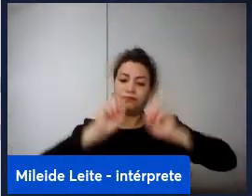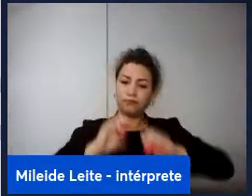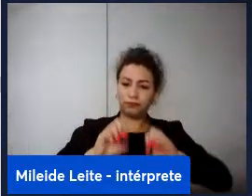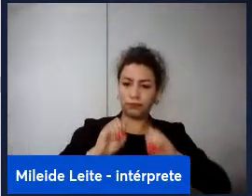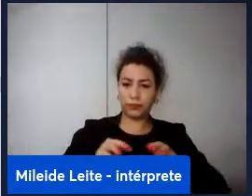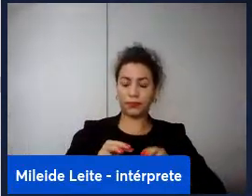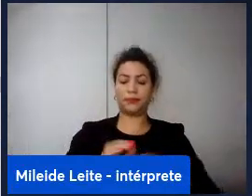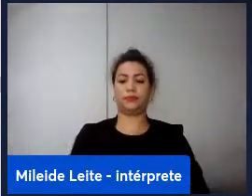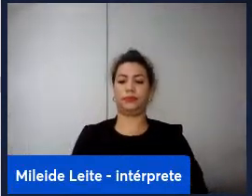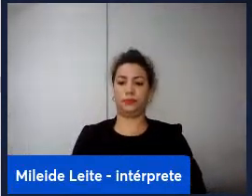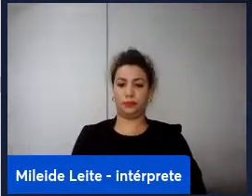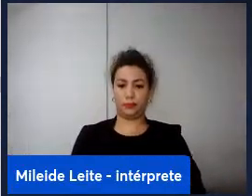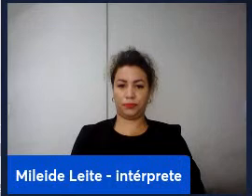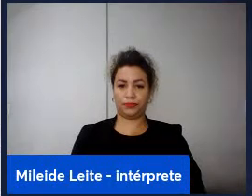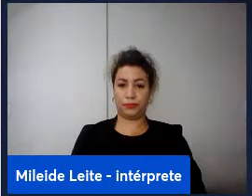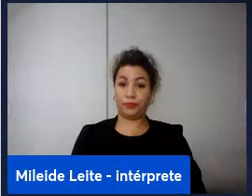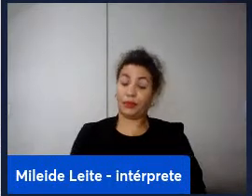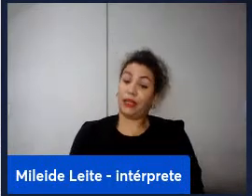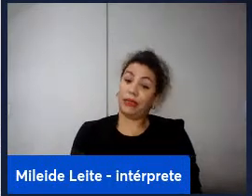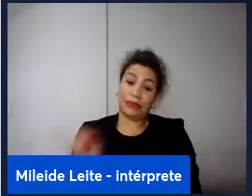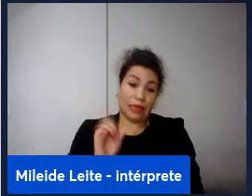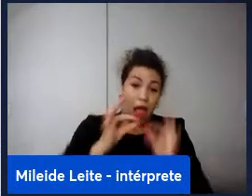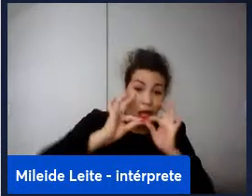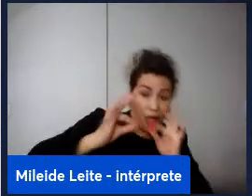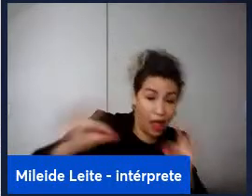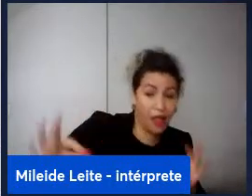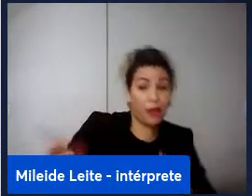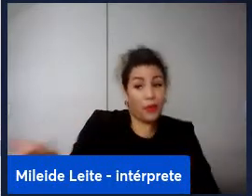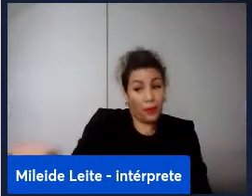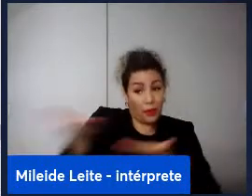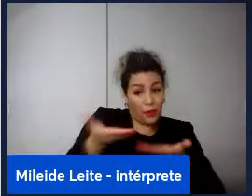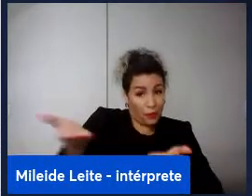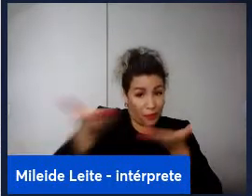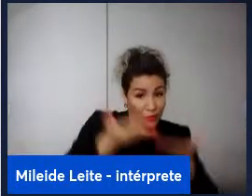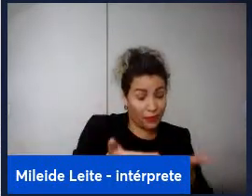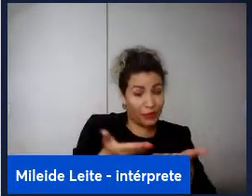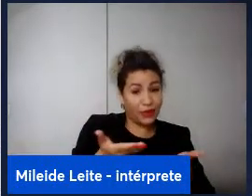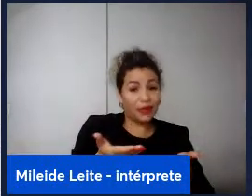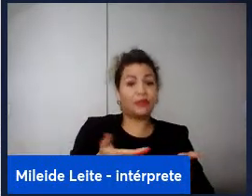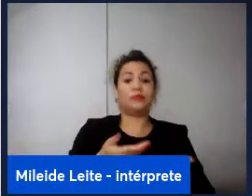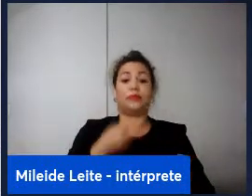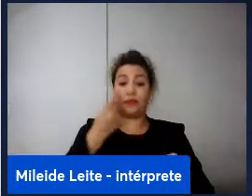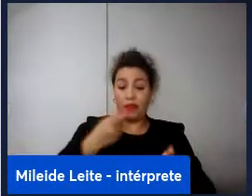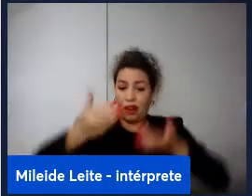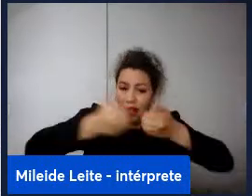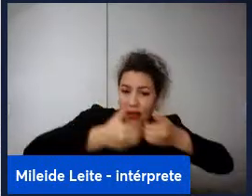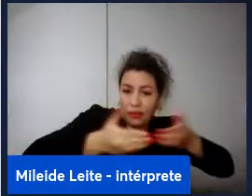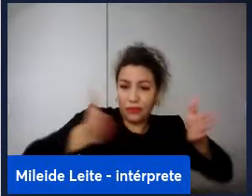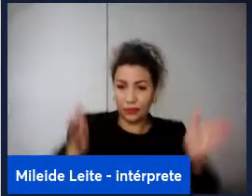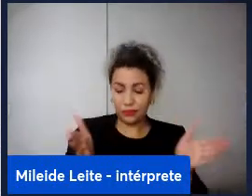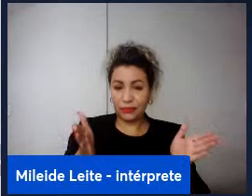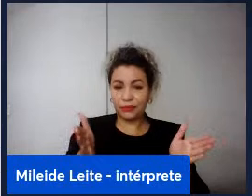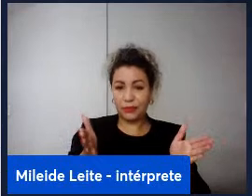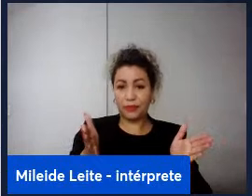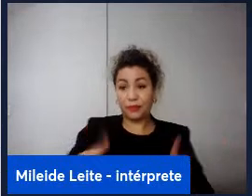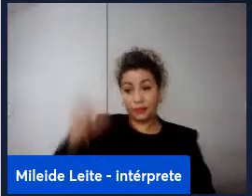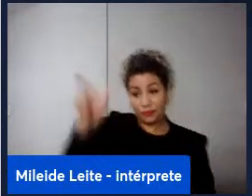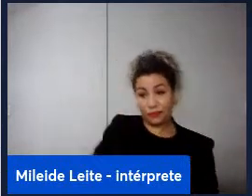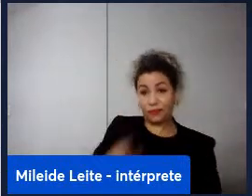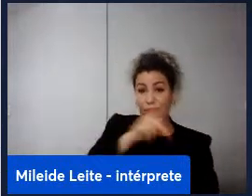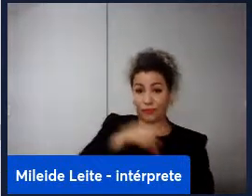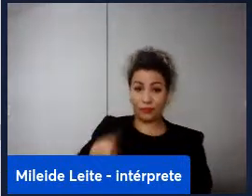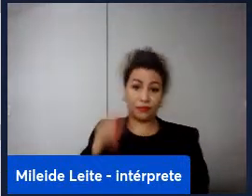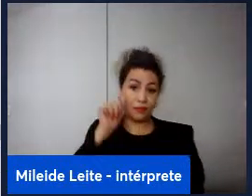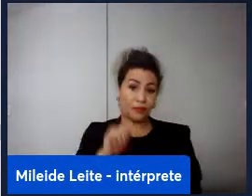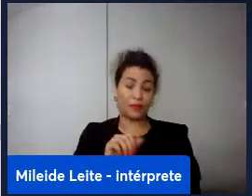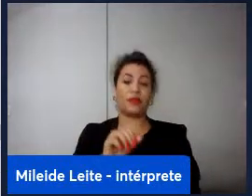educação. Sem mais delongas, convidamos para essa cerimônia de abertura a professora